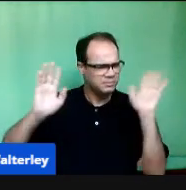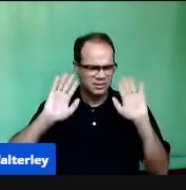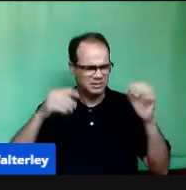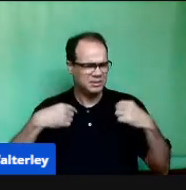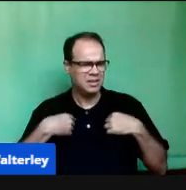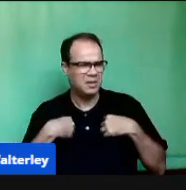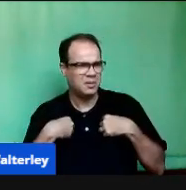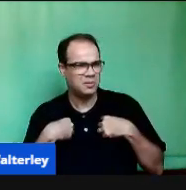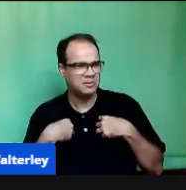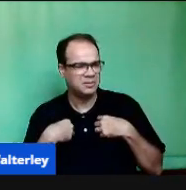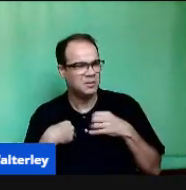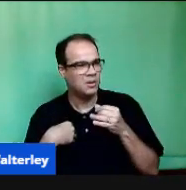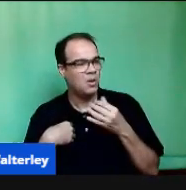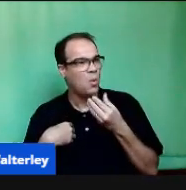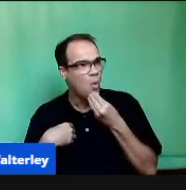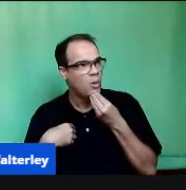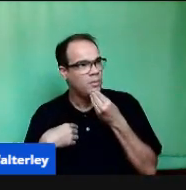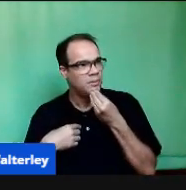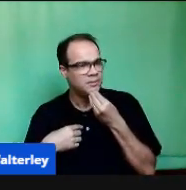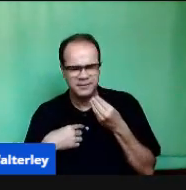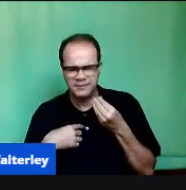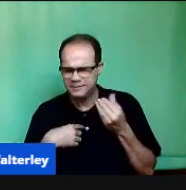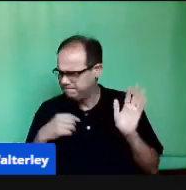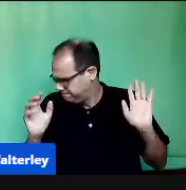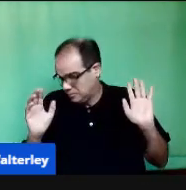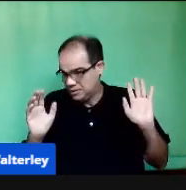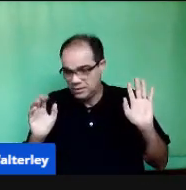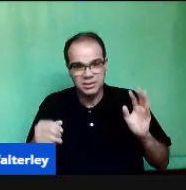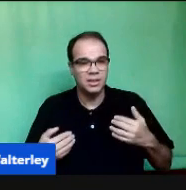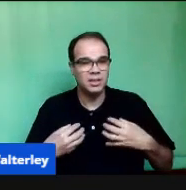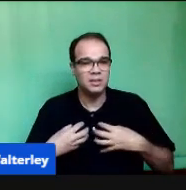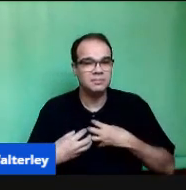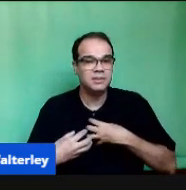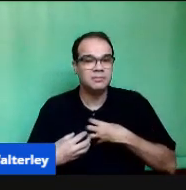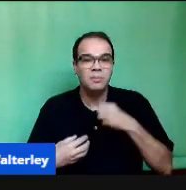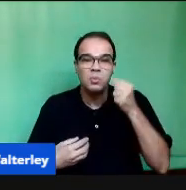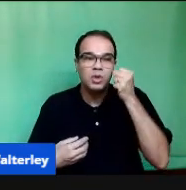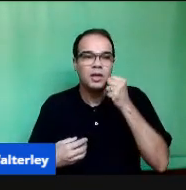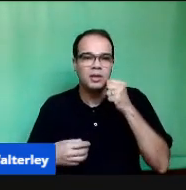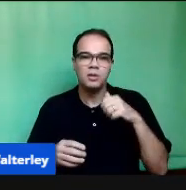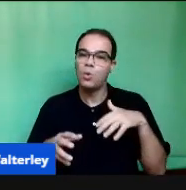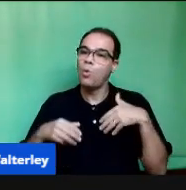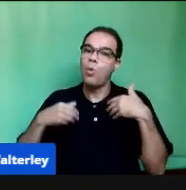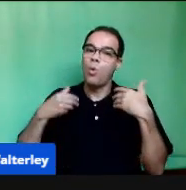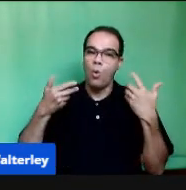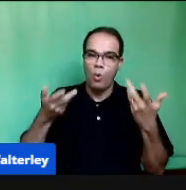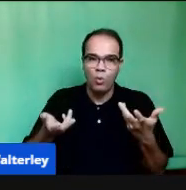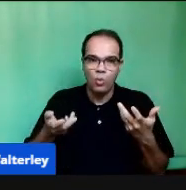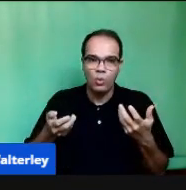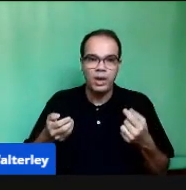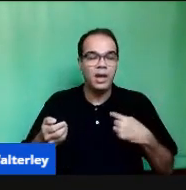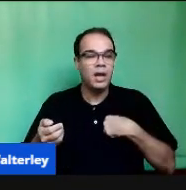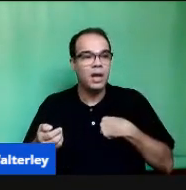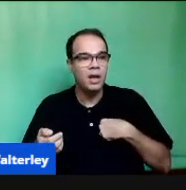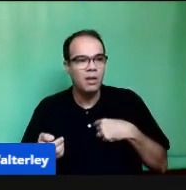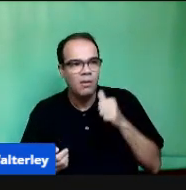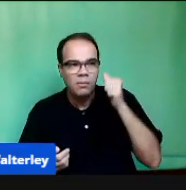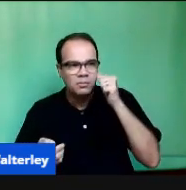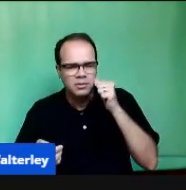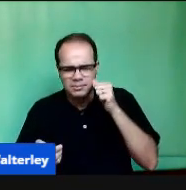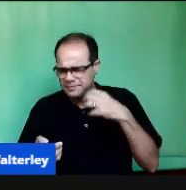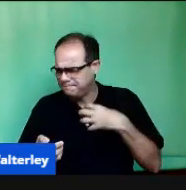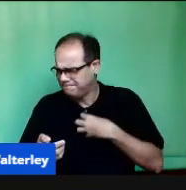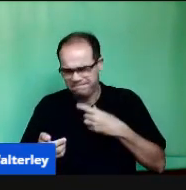que um adolescente ou uma criança ela vai ter quando ela tem a percepção de que ela não pertence àquele gênero. E